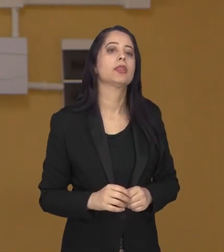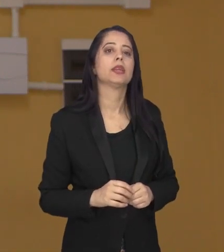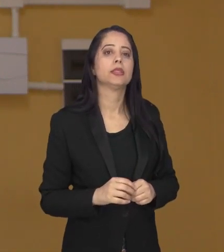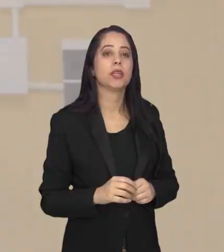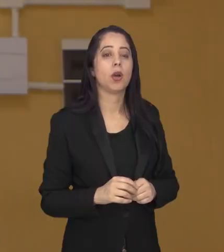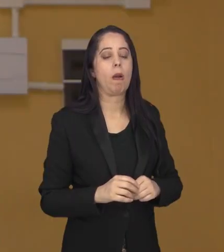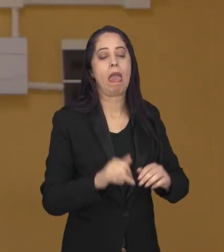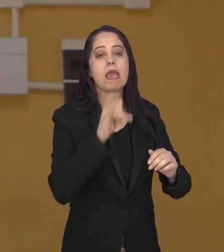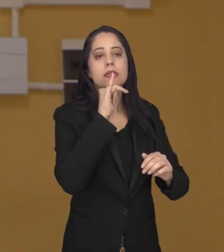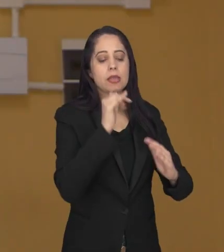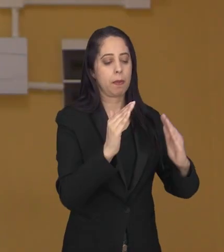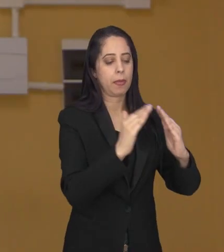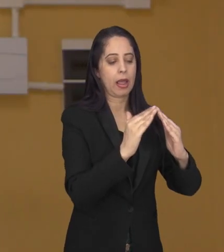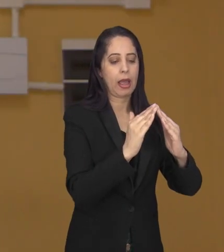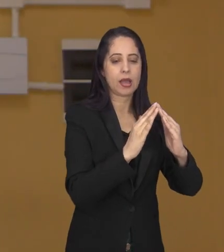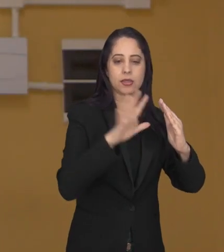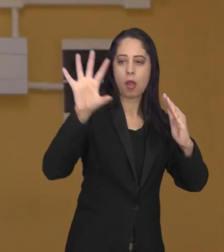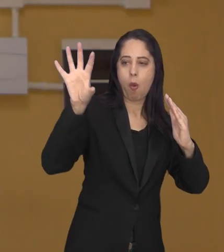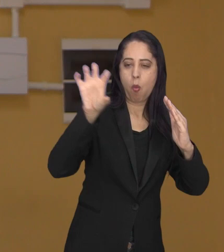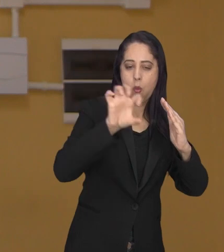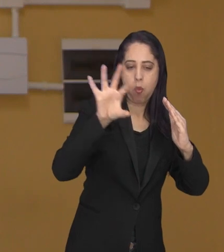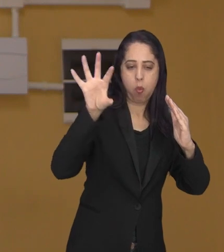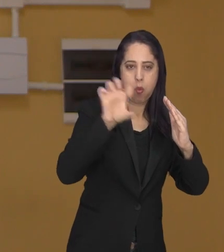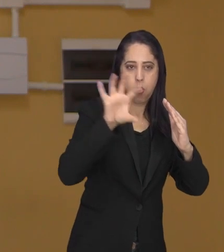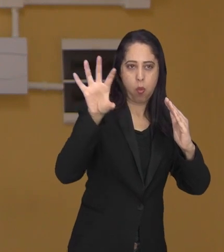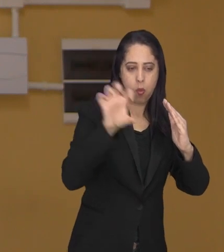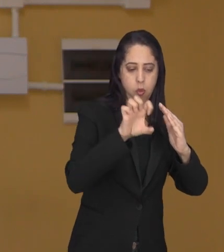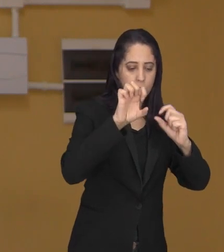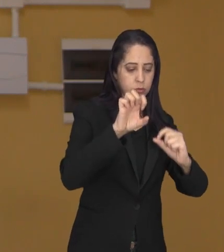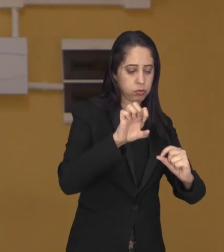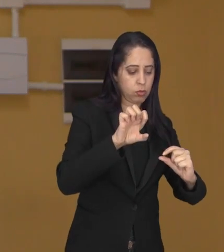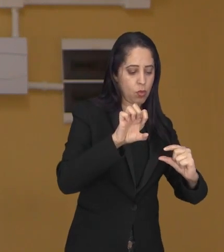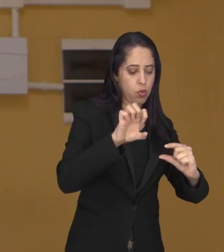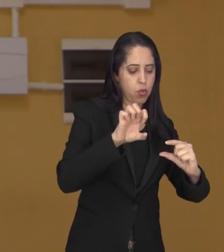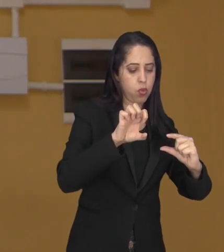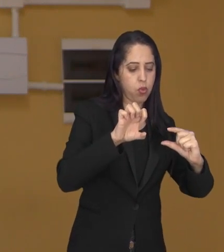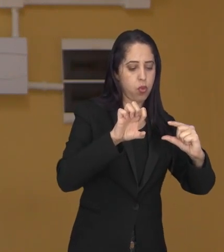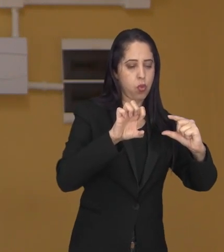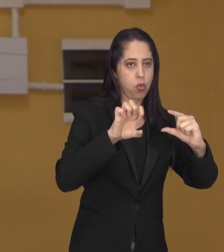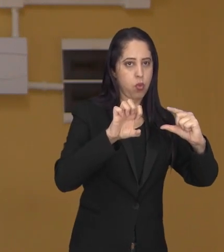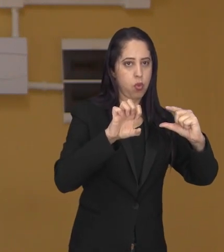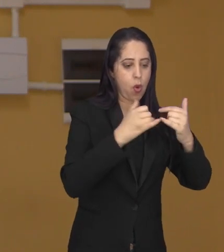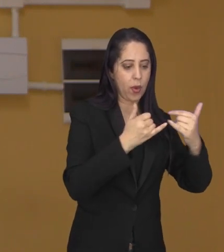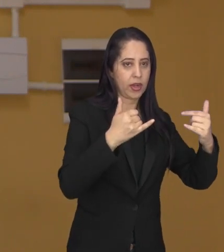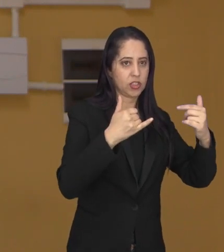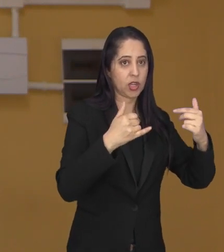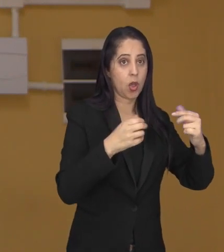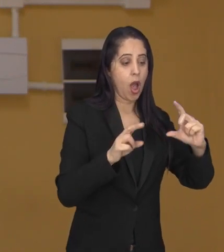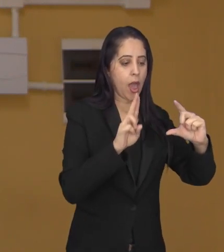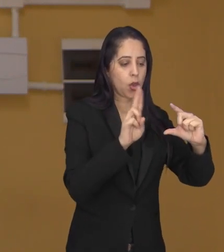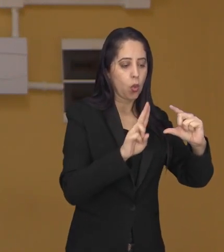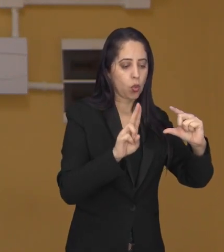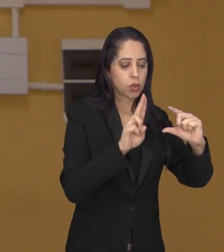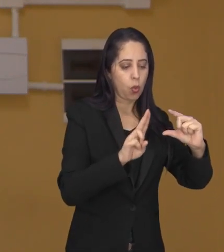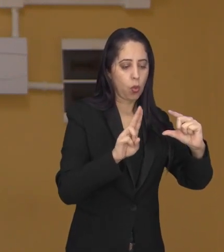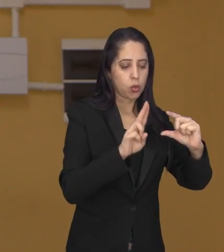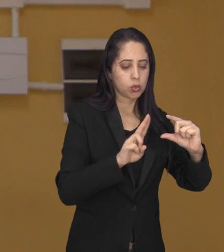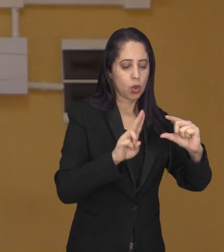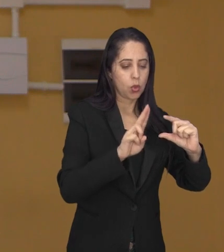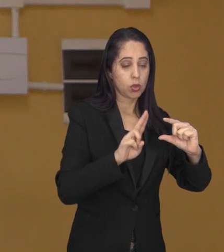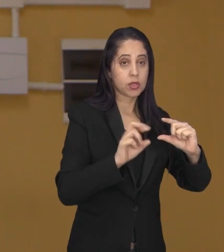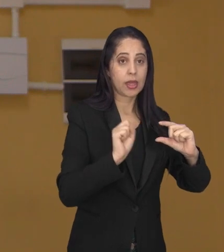volta de R$ 10.000. Segundo o responsável pela instalação, a tecnologia fica mais acessível a cada ano. Cada vez mais